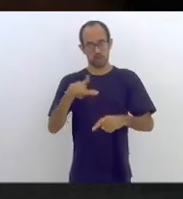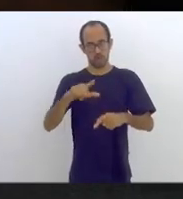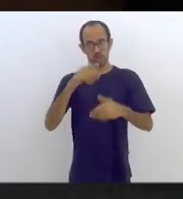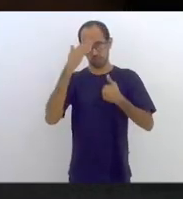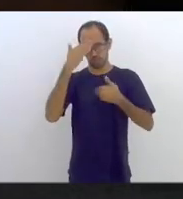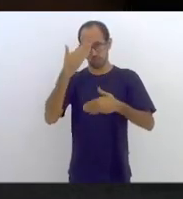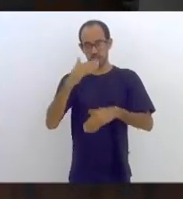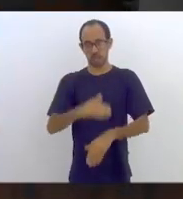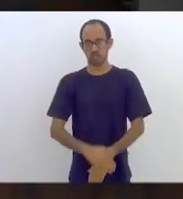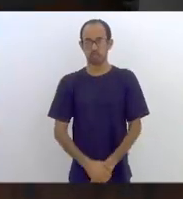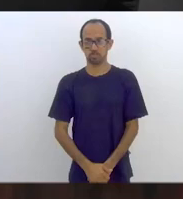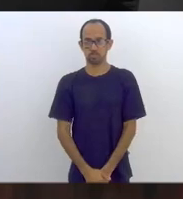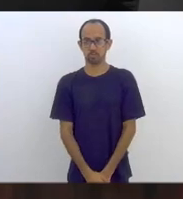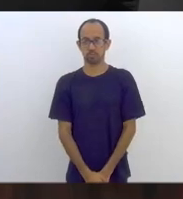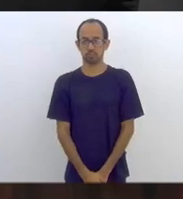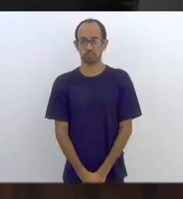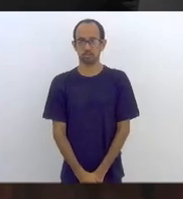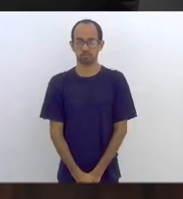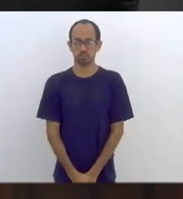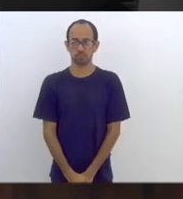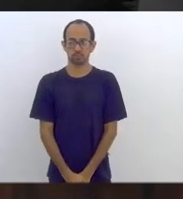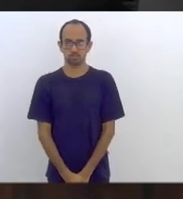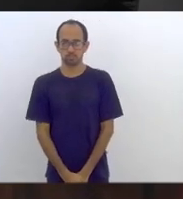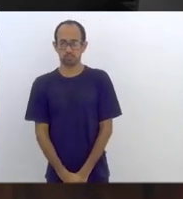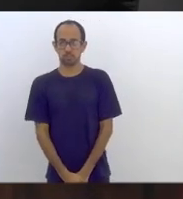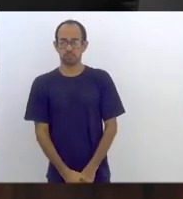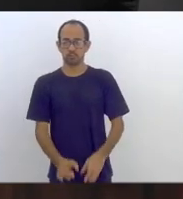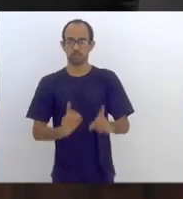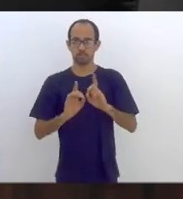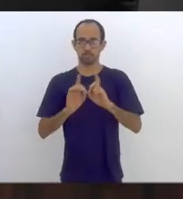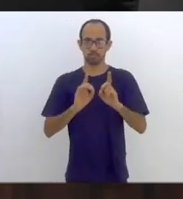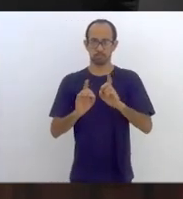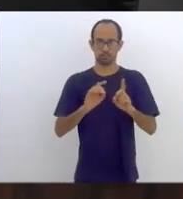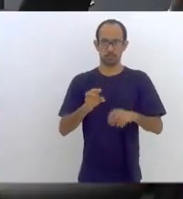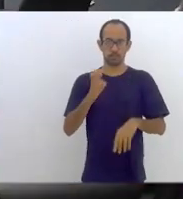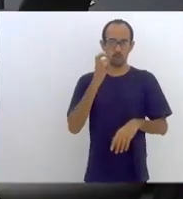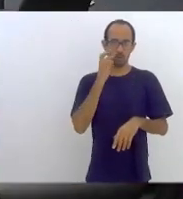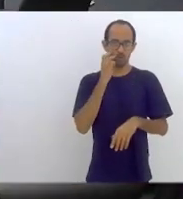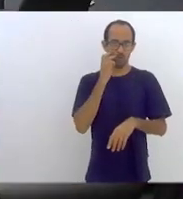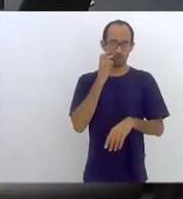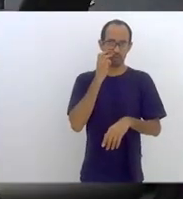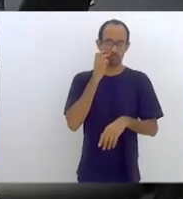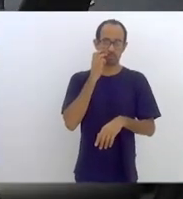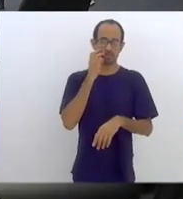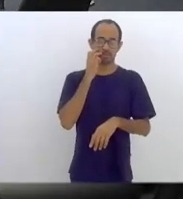obrigado para discutir Deputado Waldir Carneiro